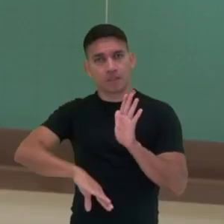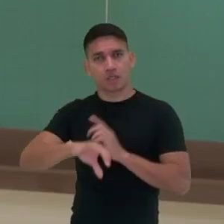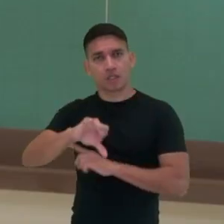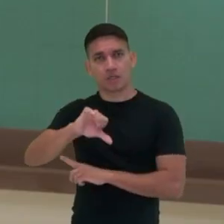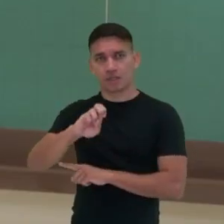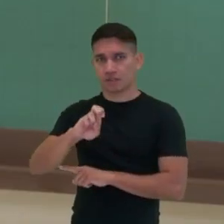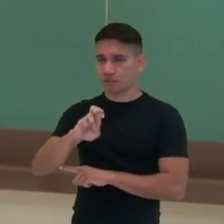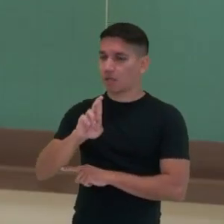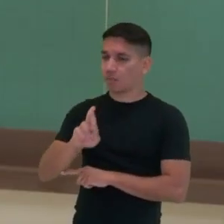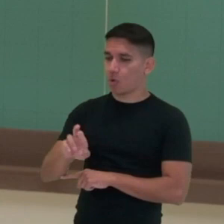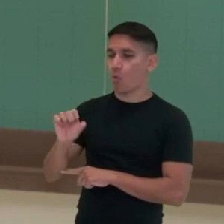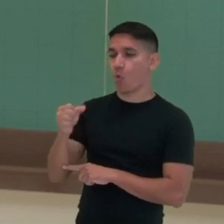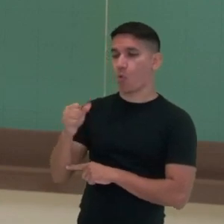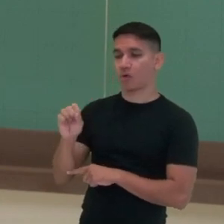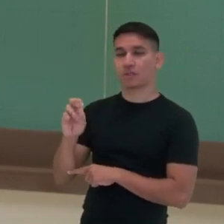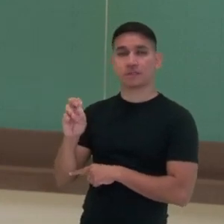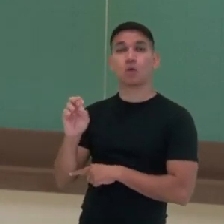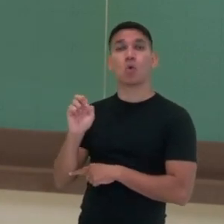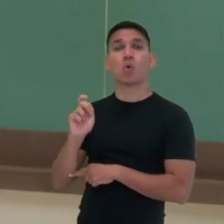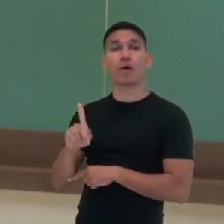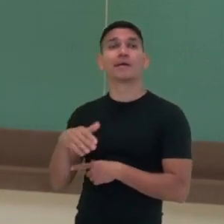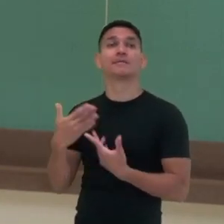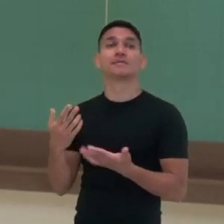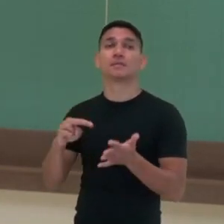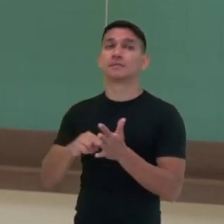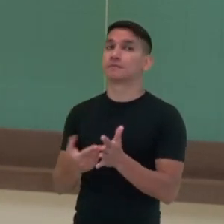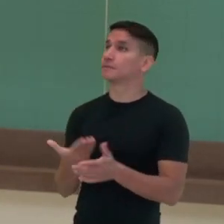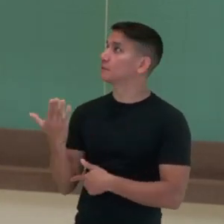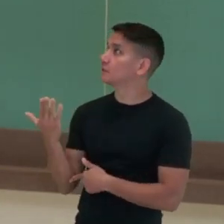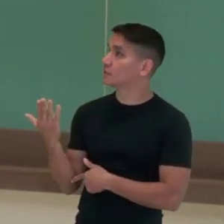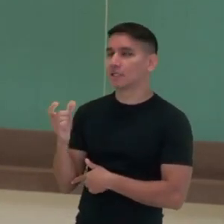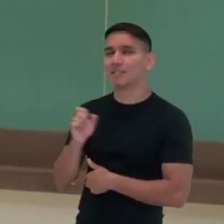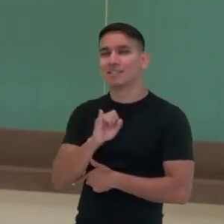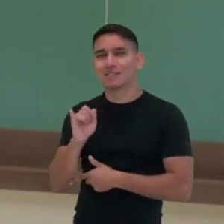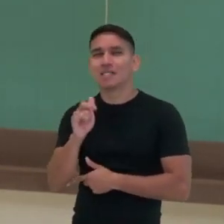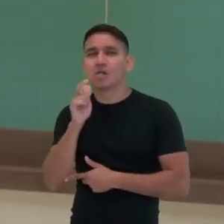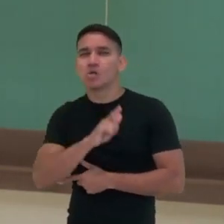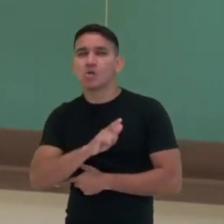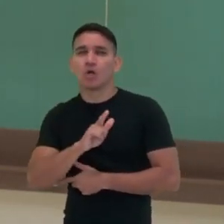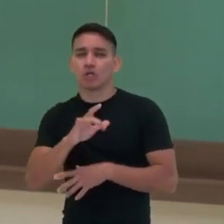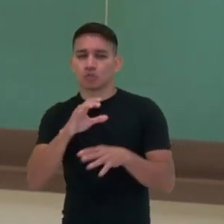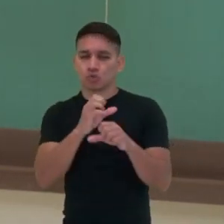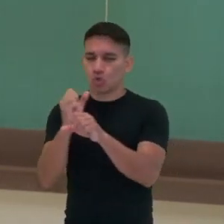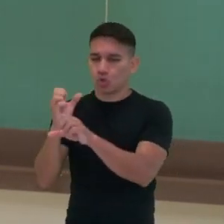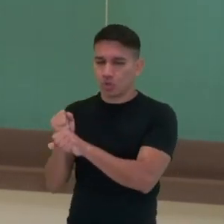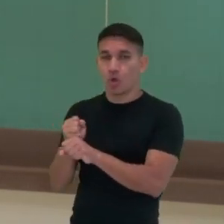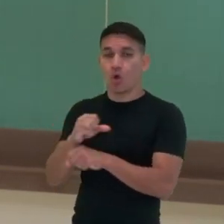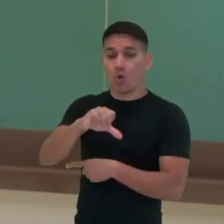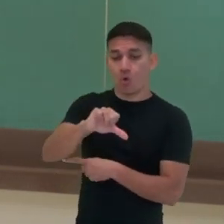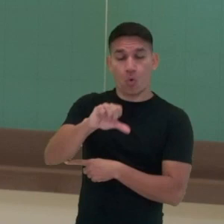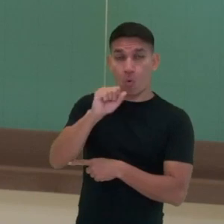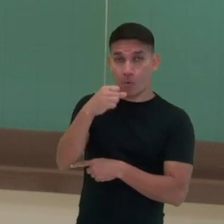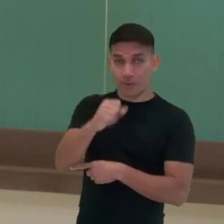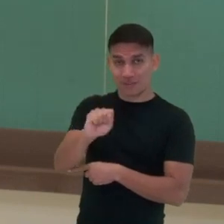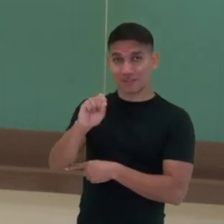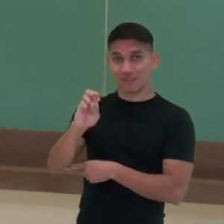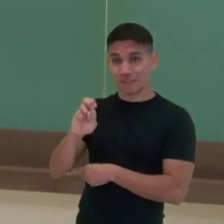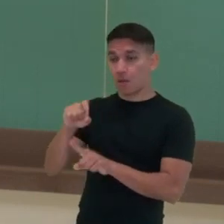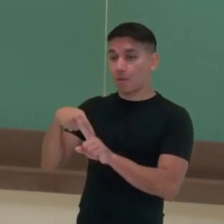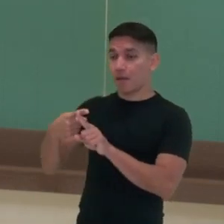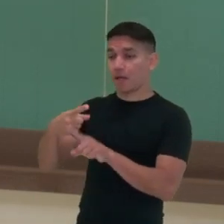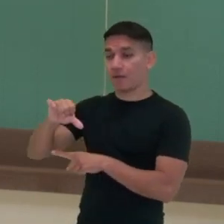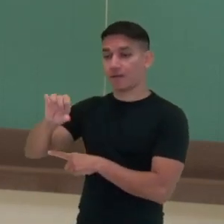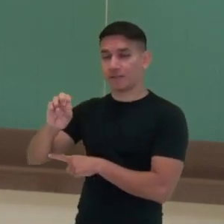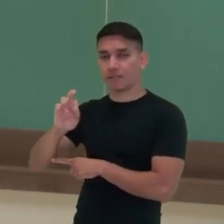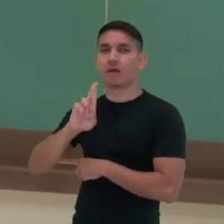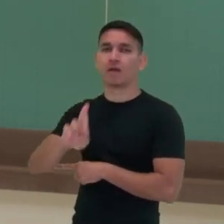vamos ter 85, tá bom? Ou se você somar 85 mais 95, você vai chegar no 180,